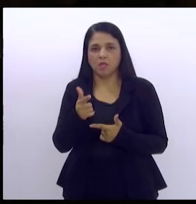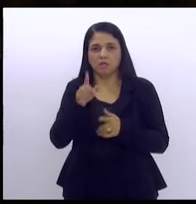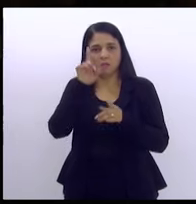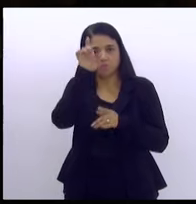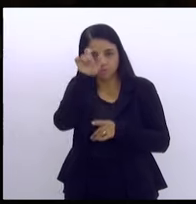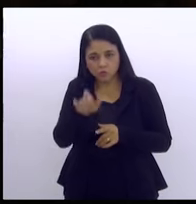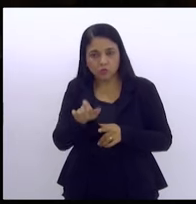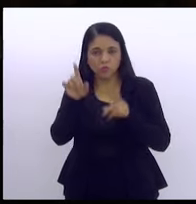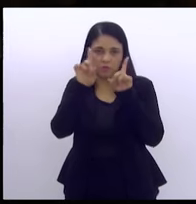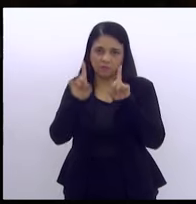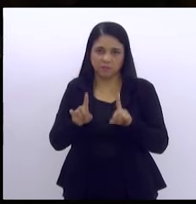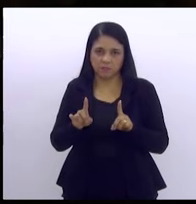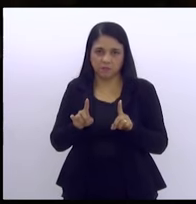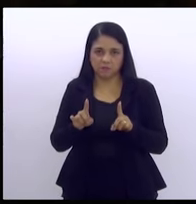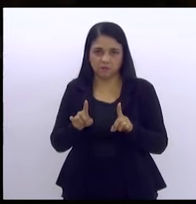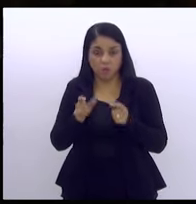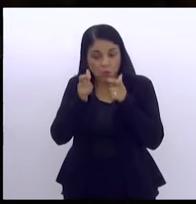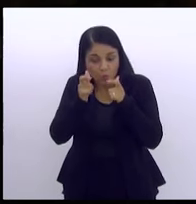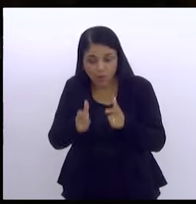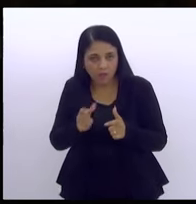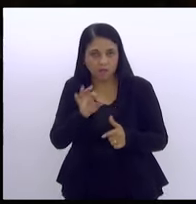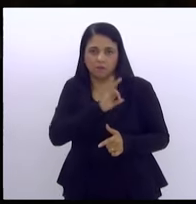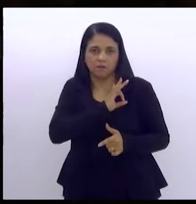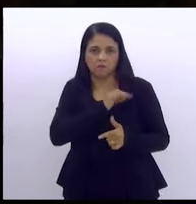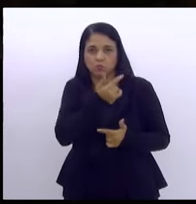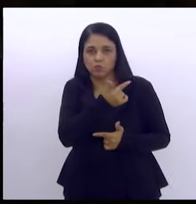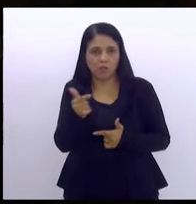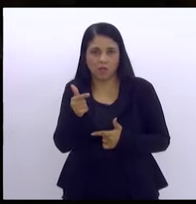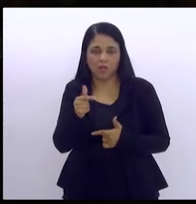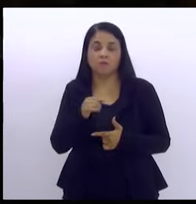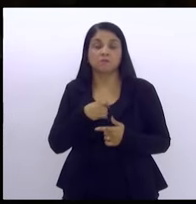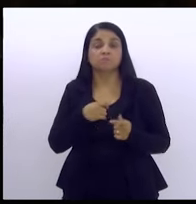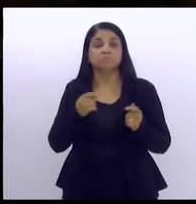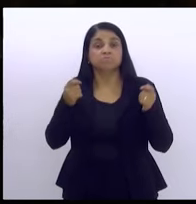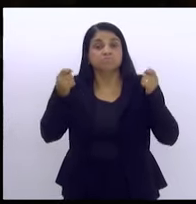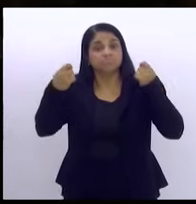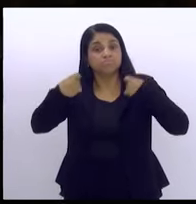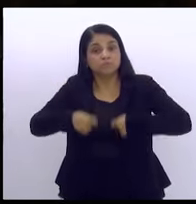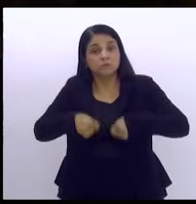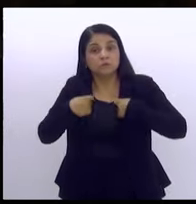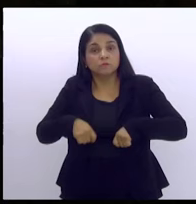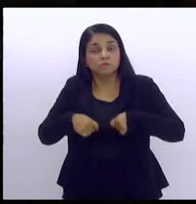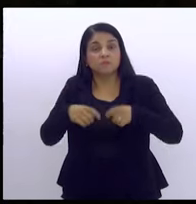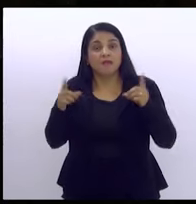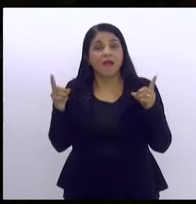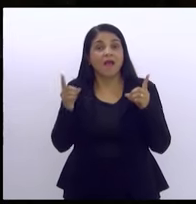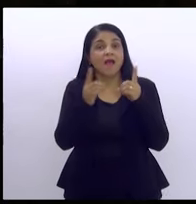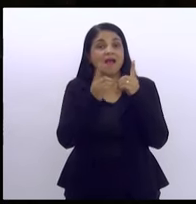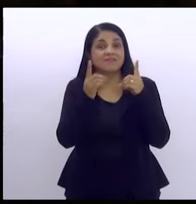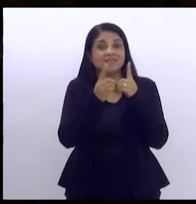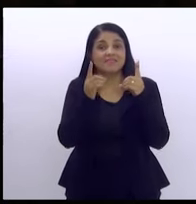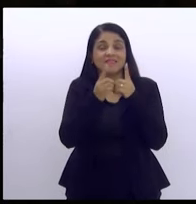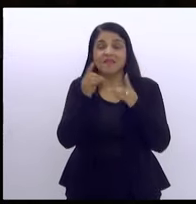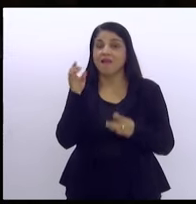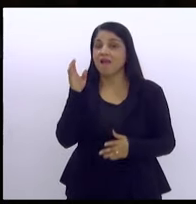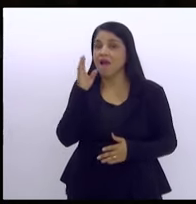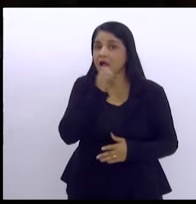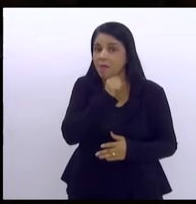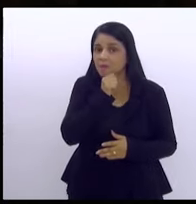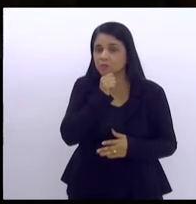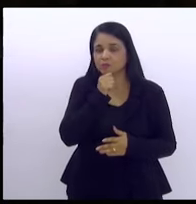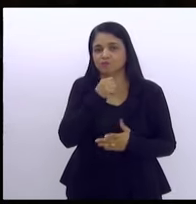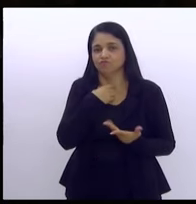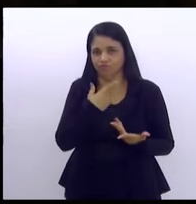Então, era preciso que nós tivéssemos a capacidade de atender imediatamente, de maneira